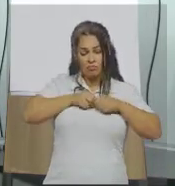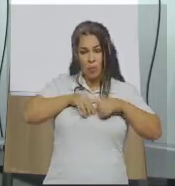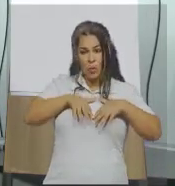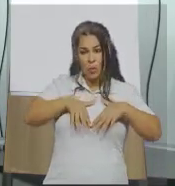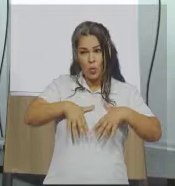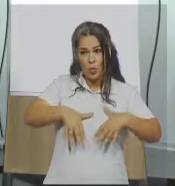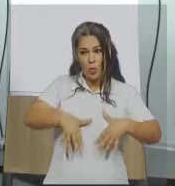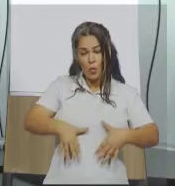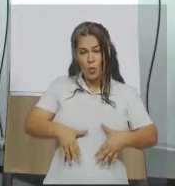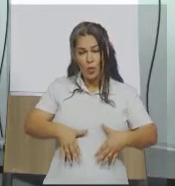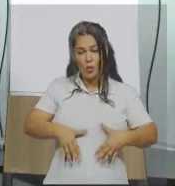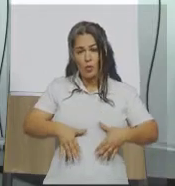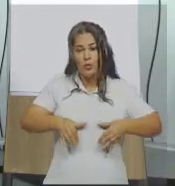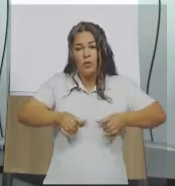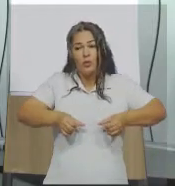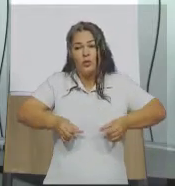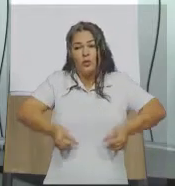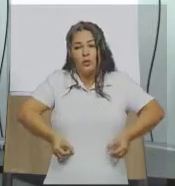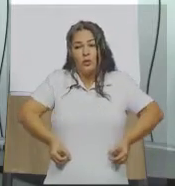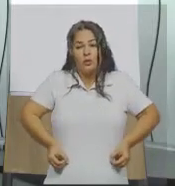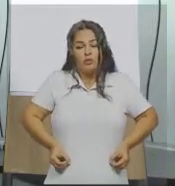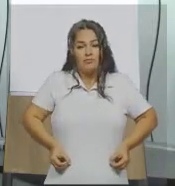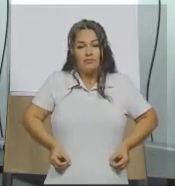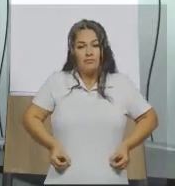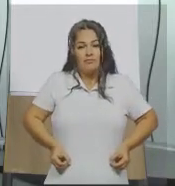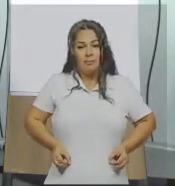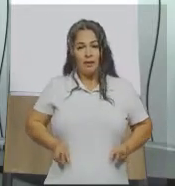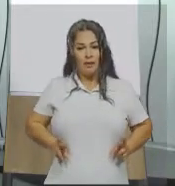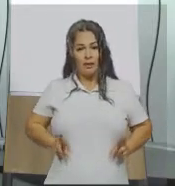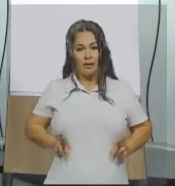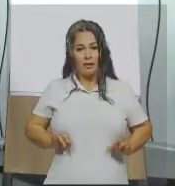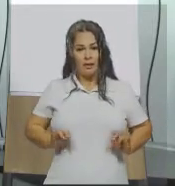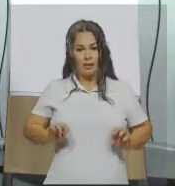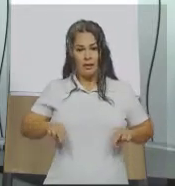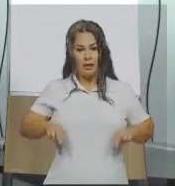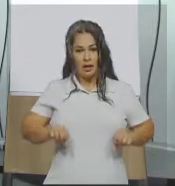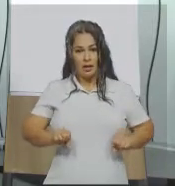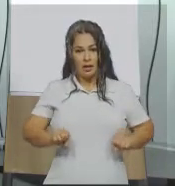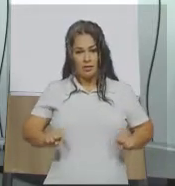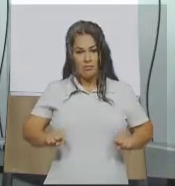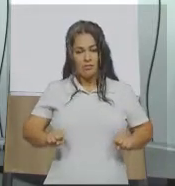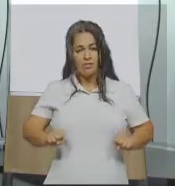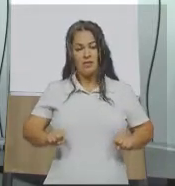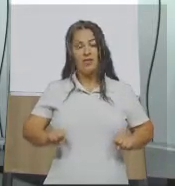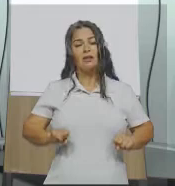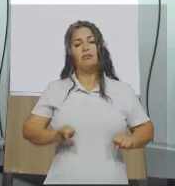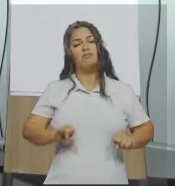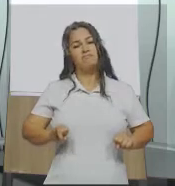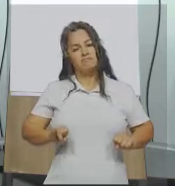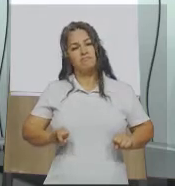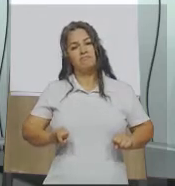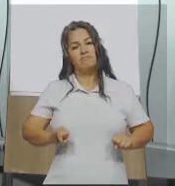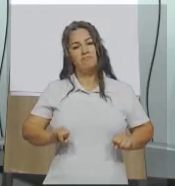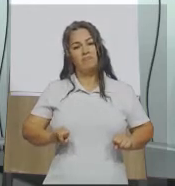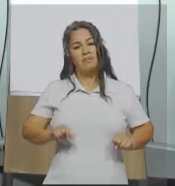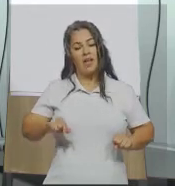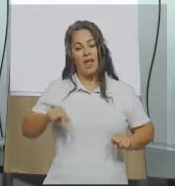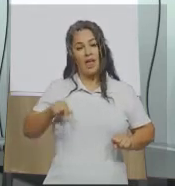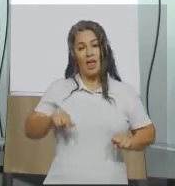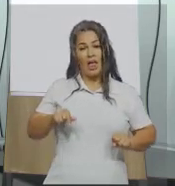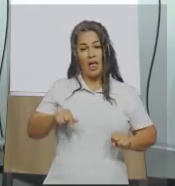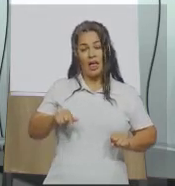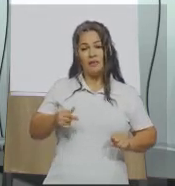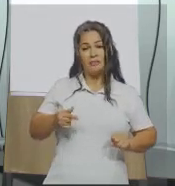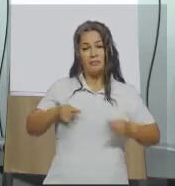suprarrenais, esse hormônio, por mais que ele percorra o sangue todo e que ele entre em contato com várias partes do seu organismo, aquele sinal só